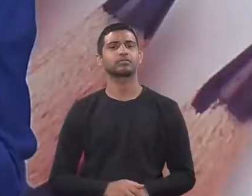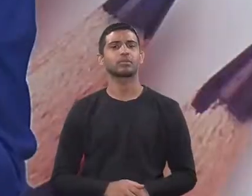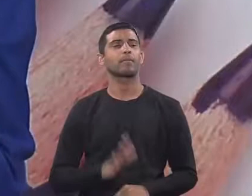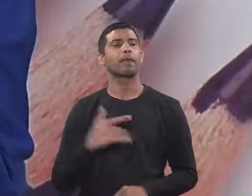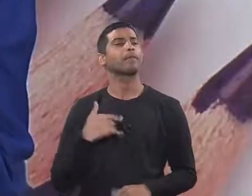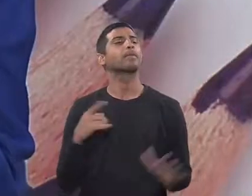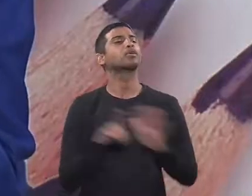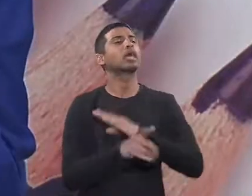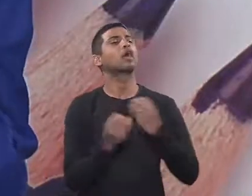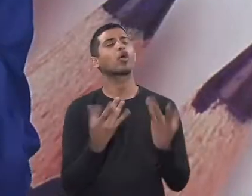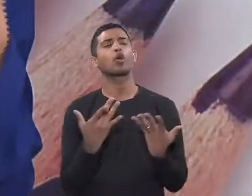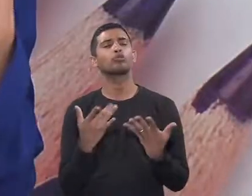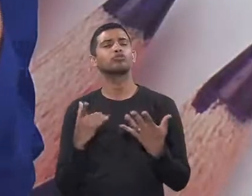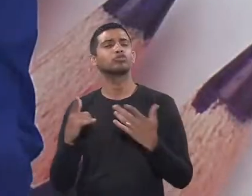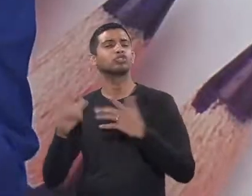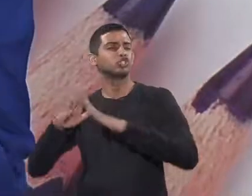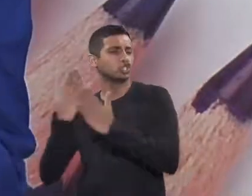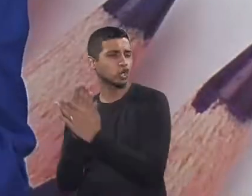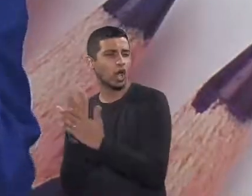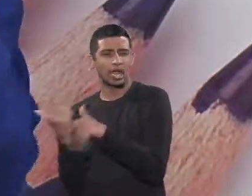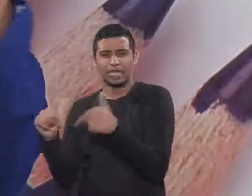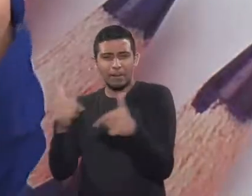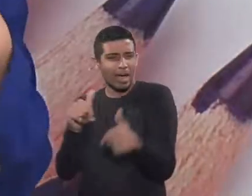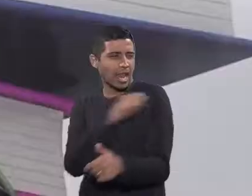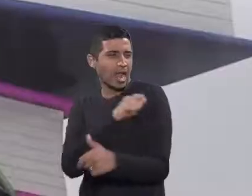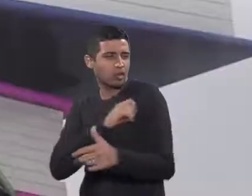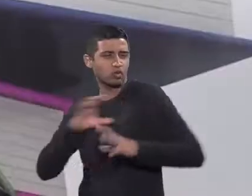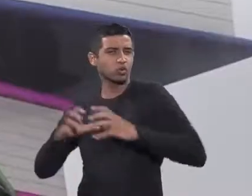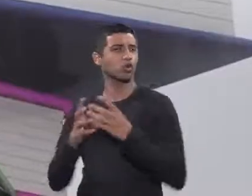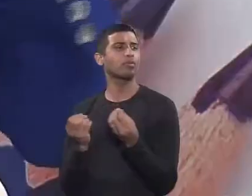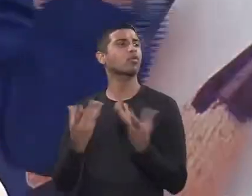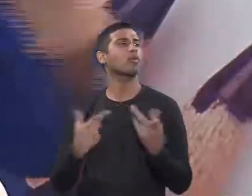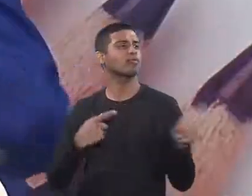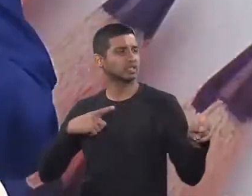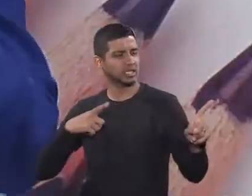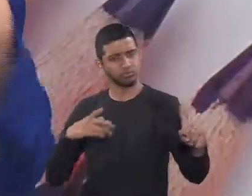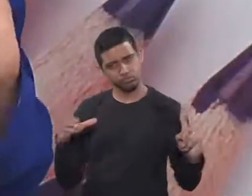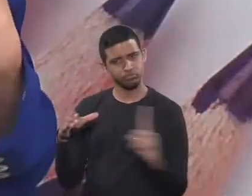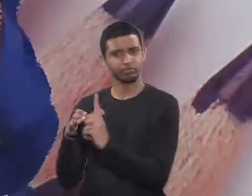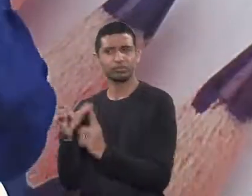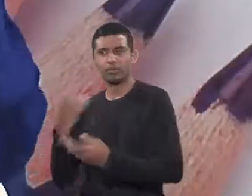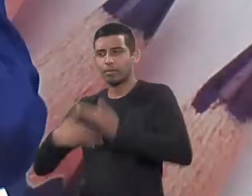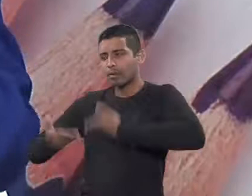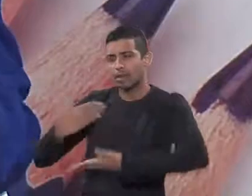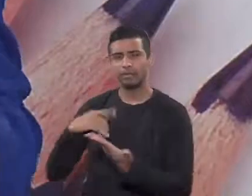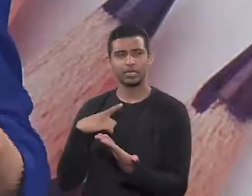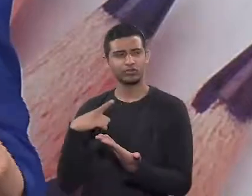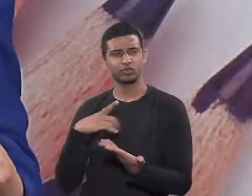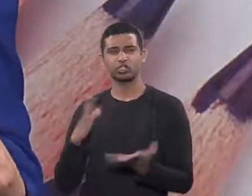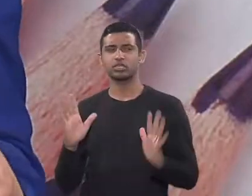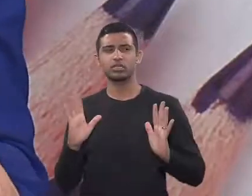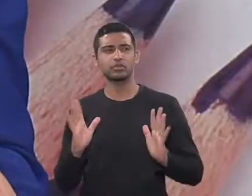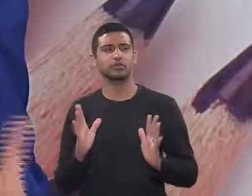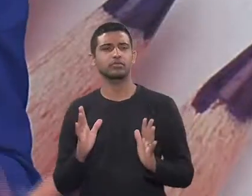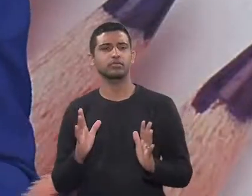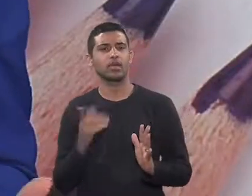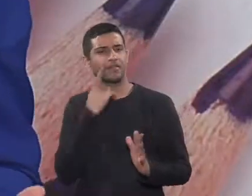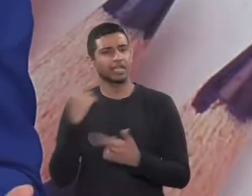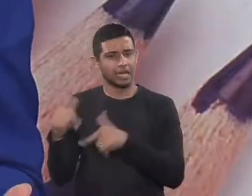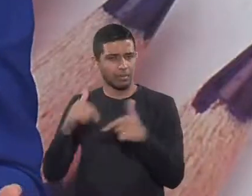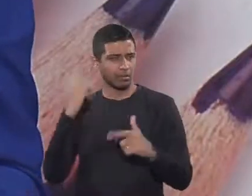Trabalhos em grupo você fazia, você participava, você se sentia parte, tinha pertencimento